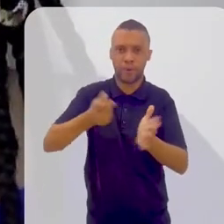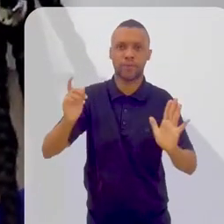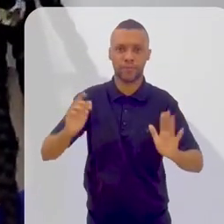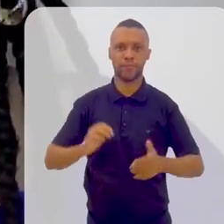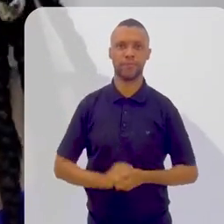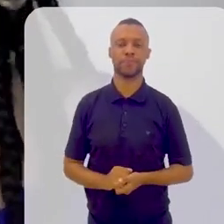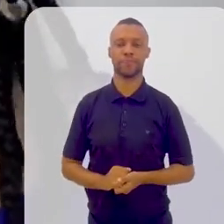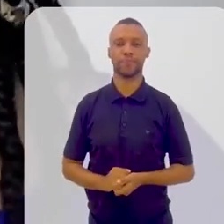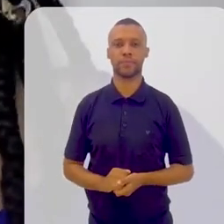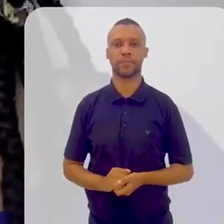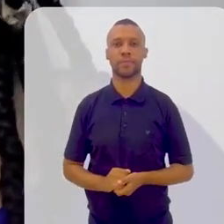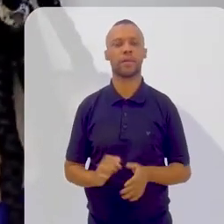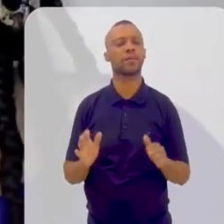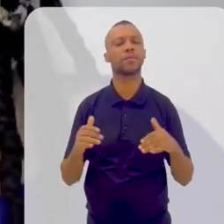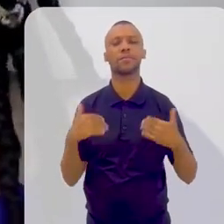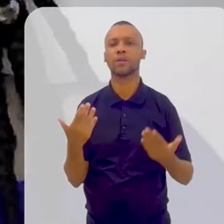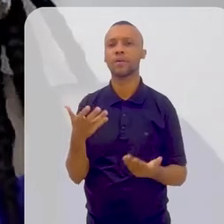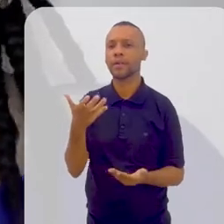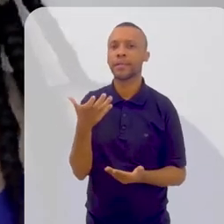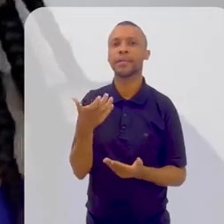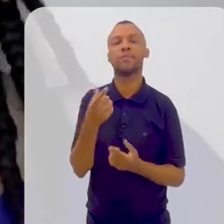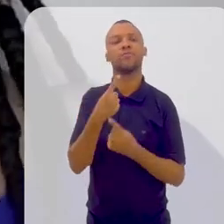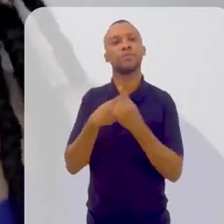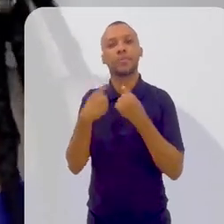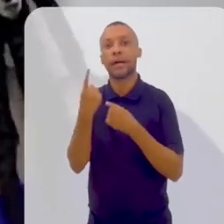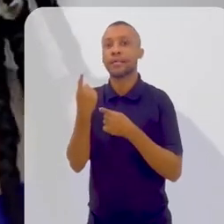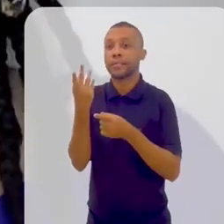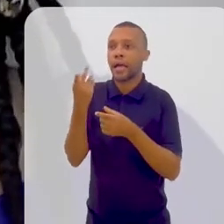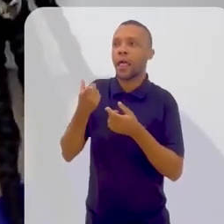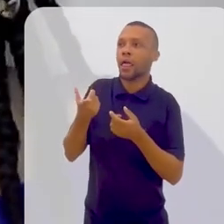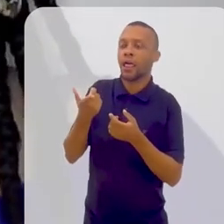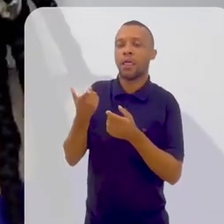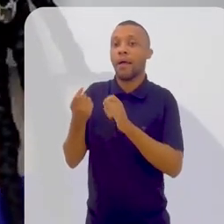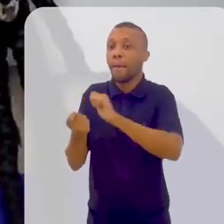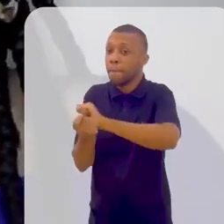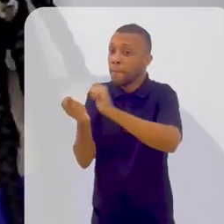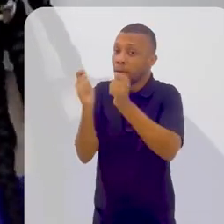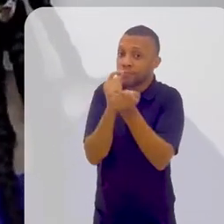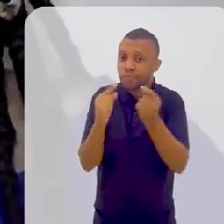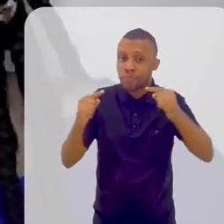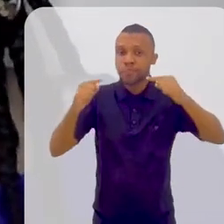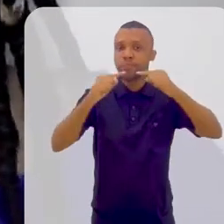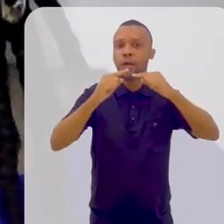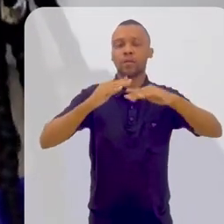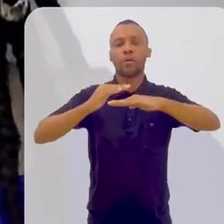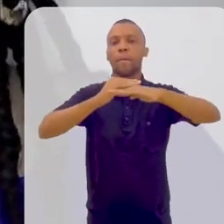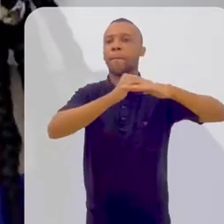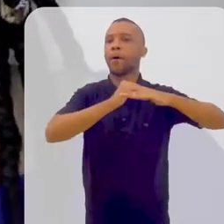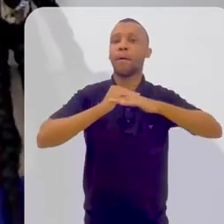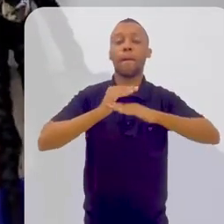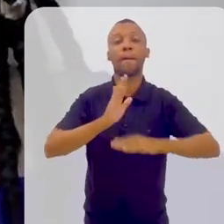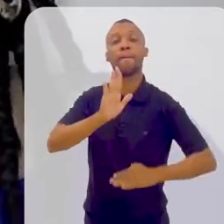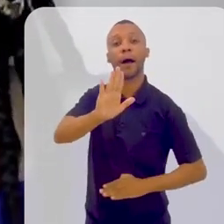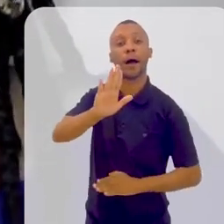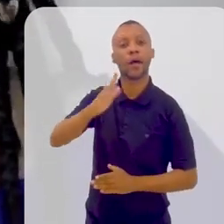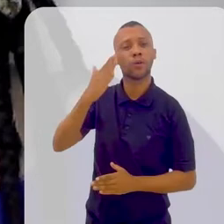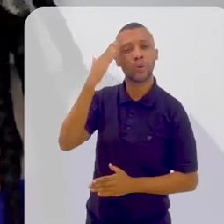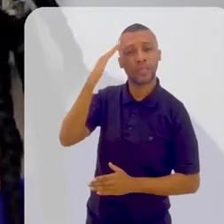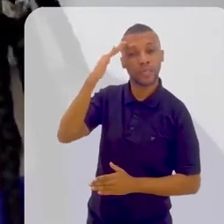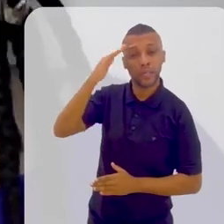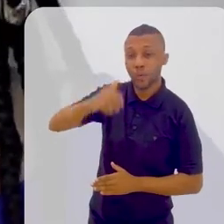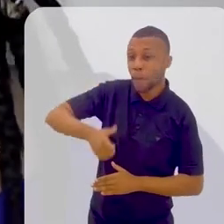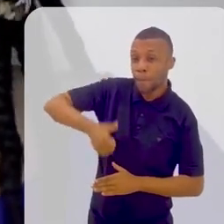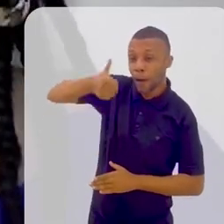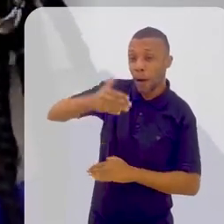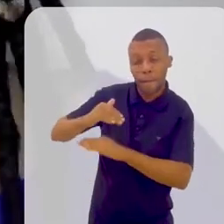né? Que é bem isso. Então eu queria estar dentro dos padrões, e aí eu entendi que o